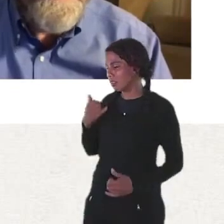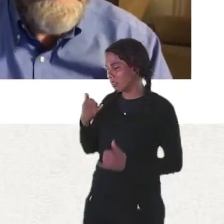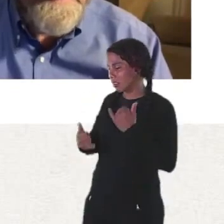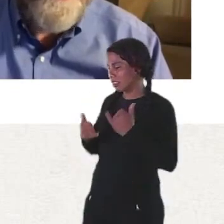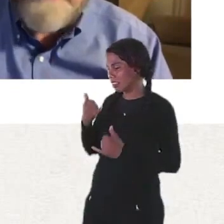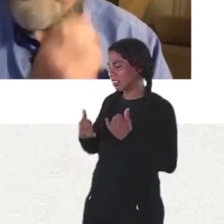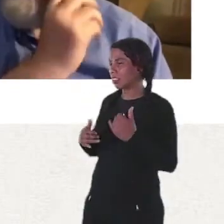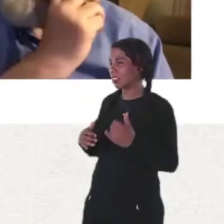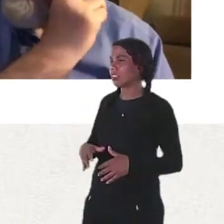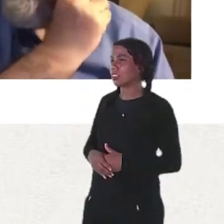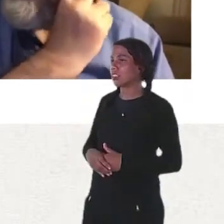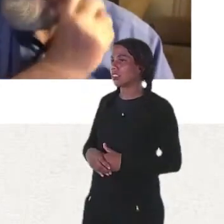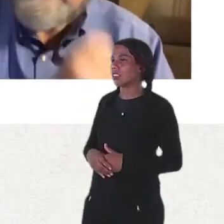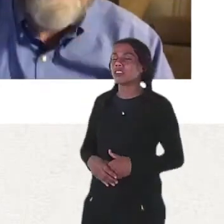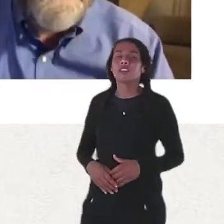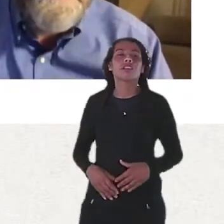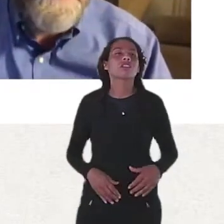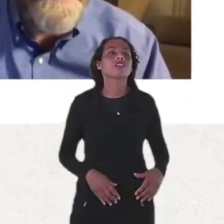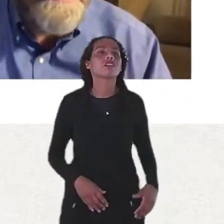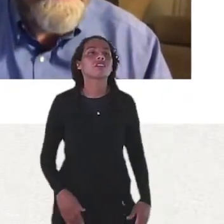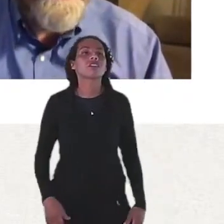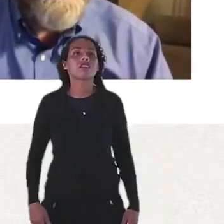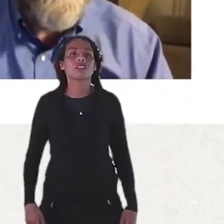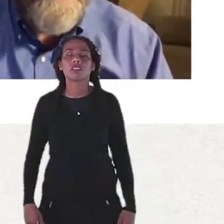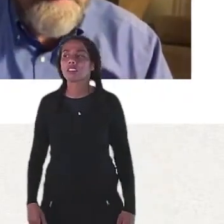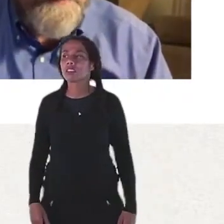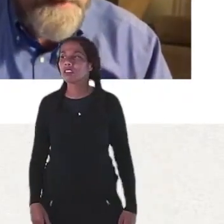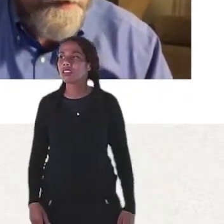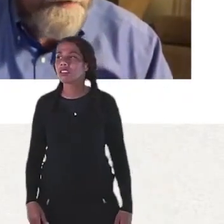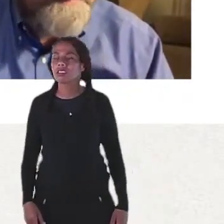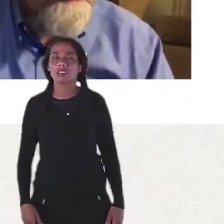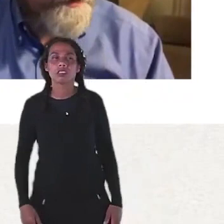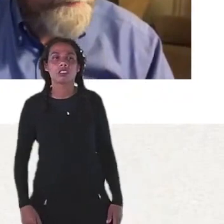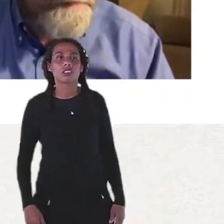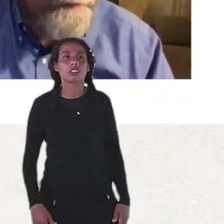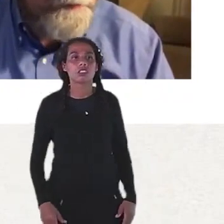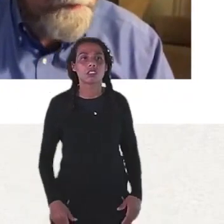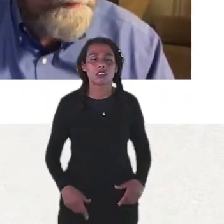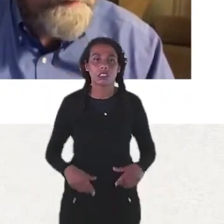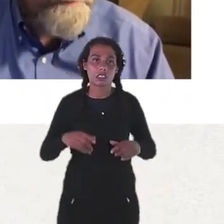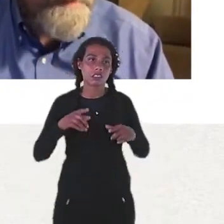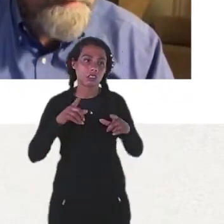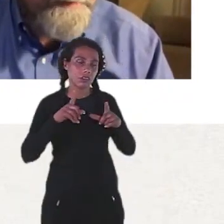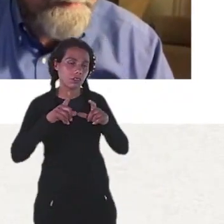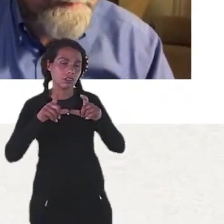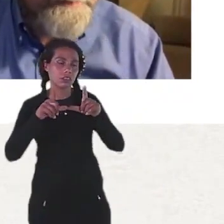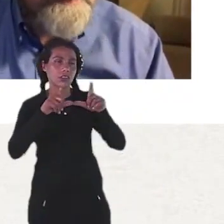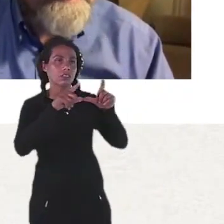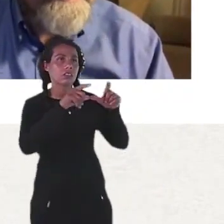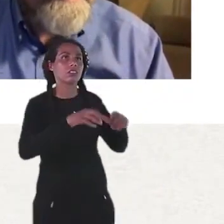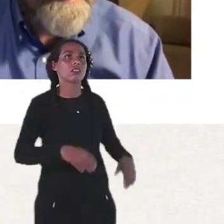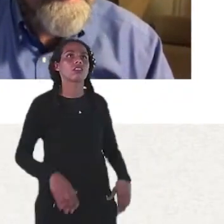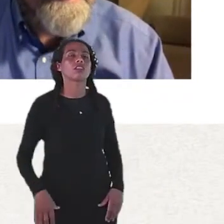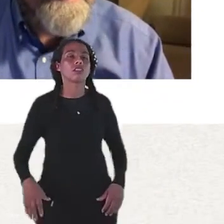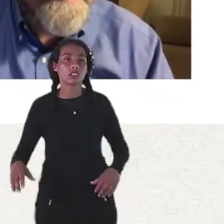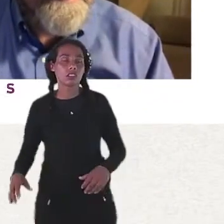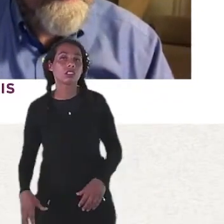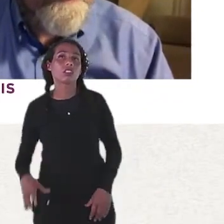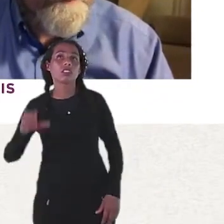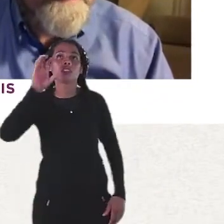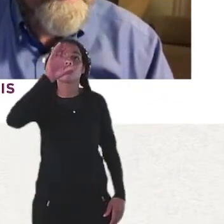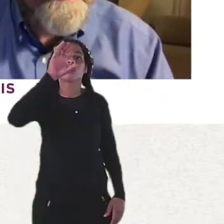Peraí. Não, porque foi mandei ele entrar agora. Foi nessa viagem que eu conheci Ouro Preto, Mariana,